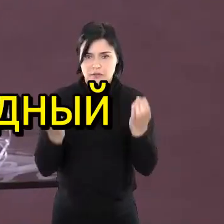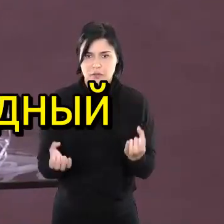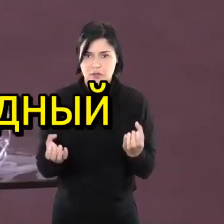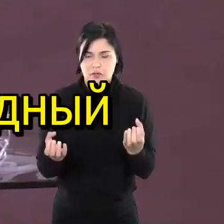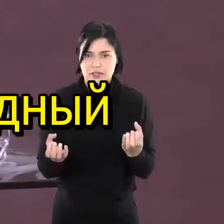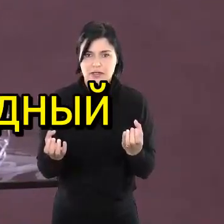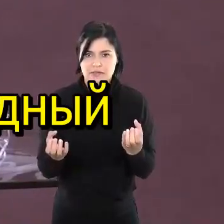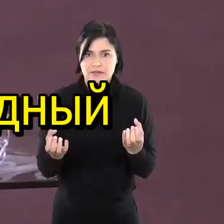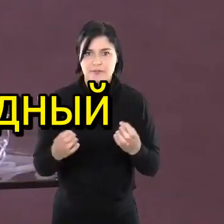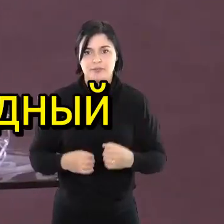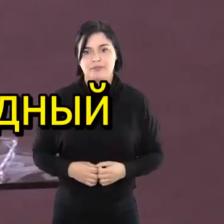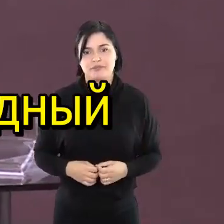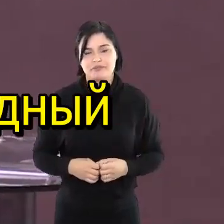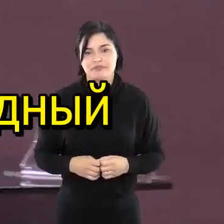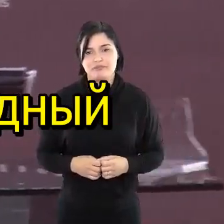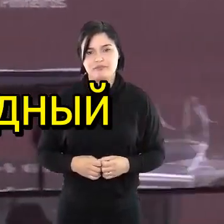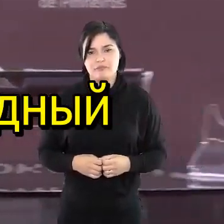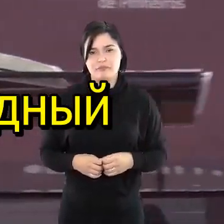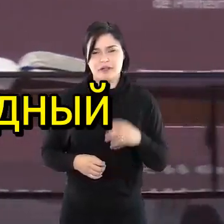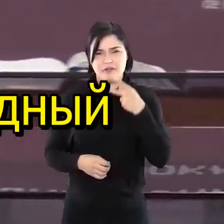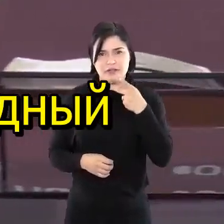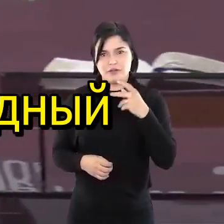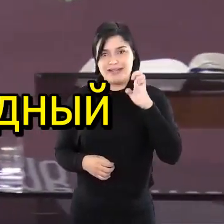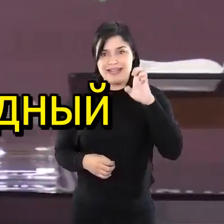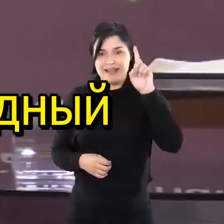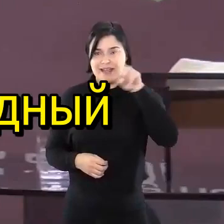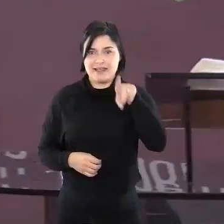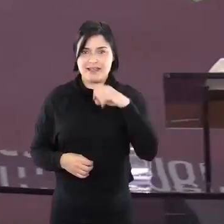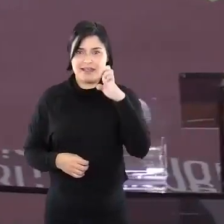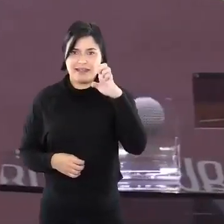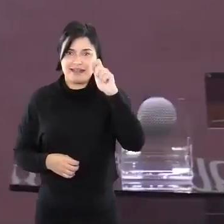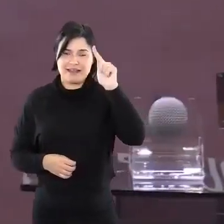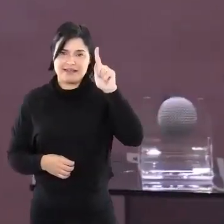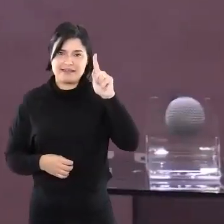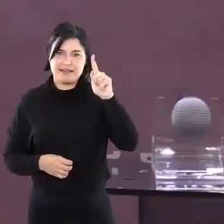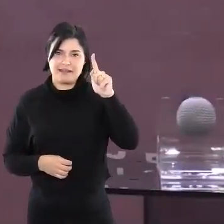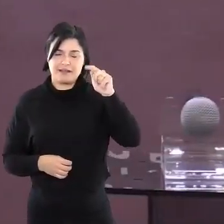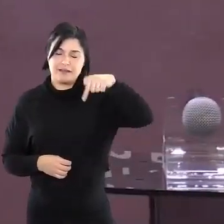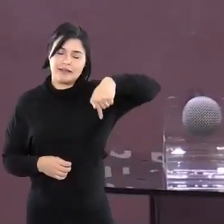Quando Ezequias, ele está vivendo um momento muito difícil da sua vida.